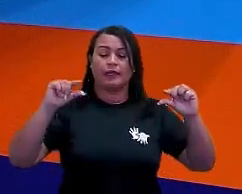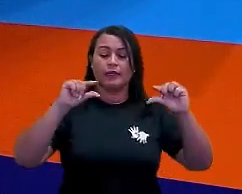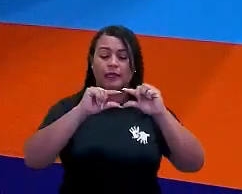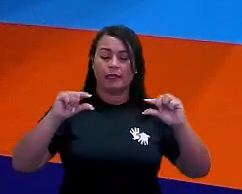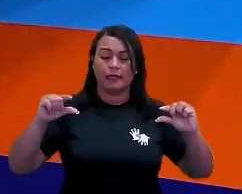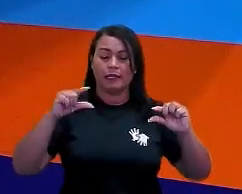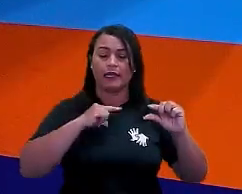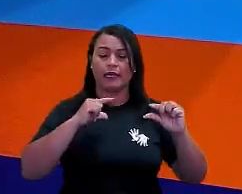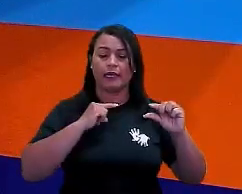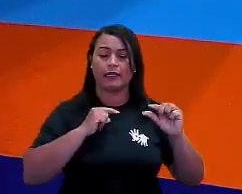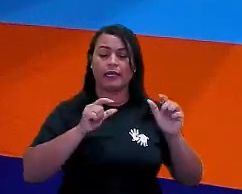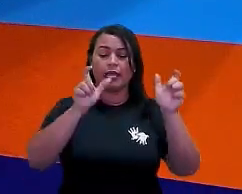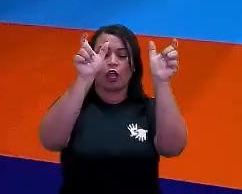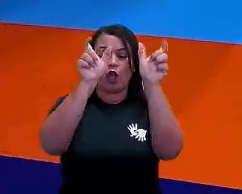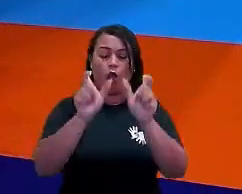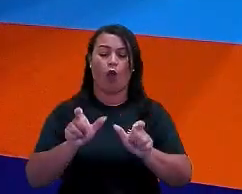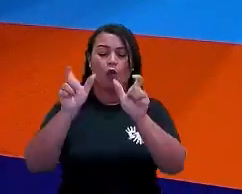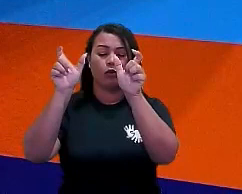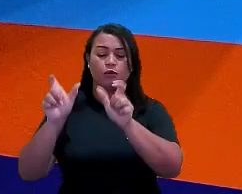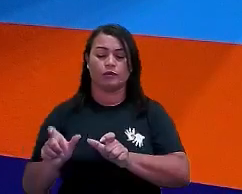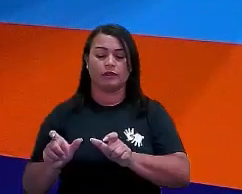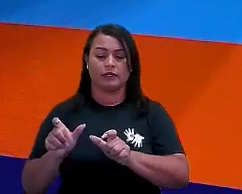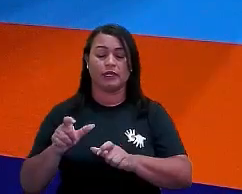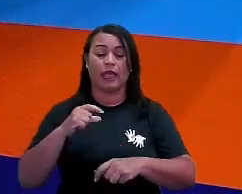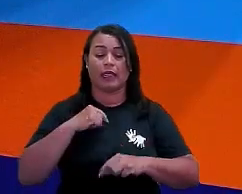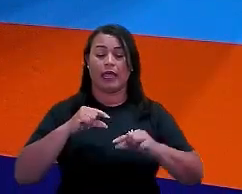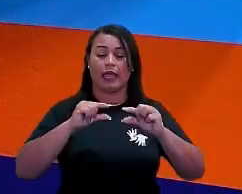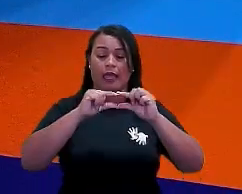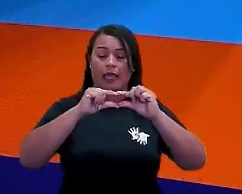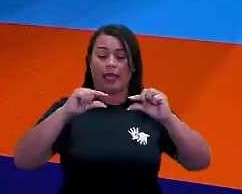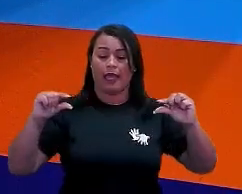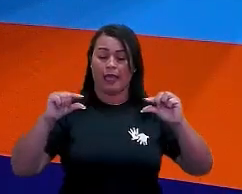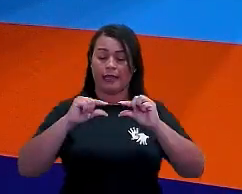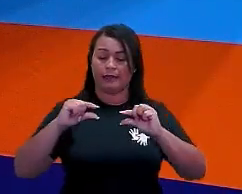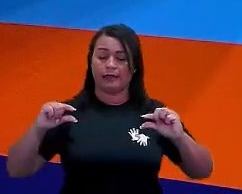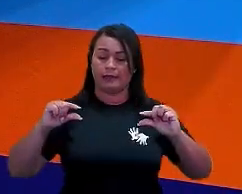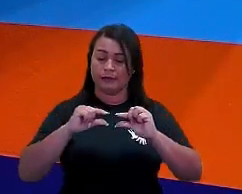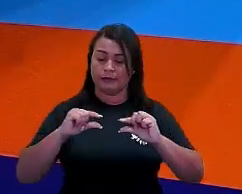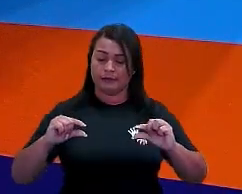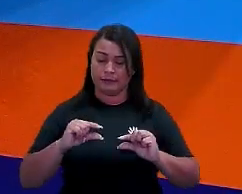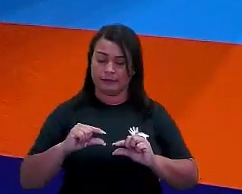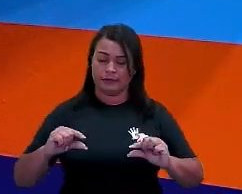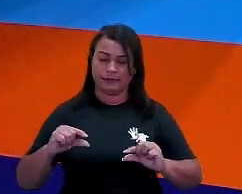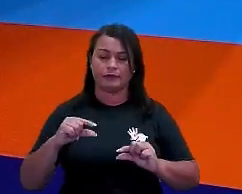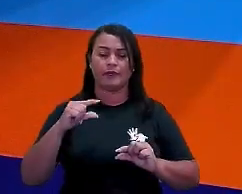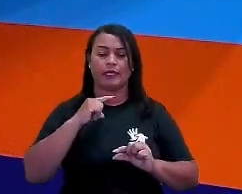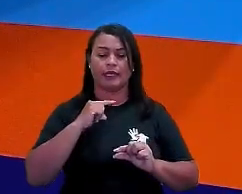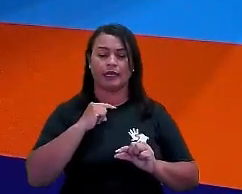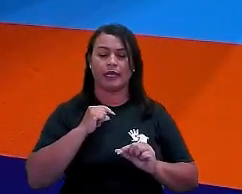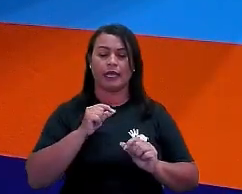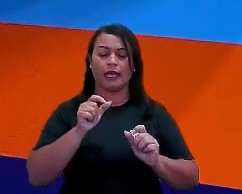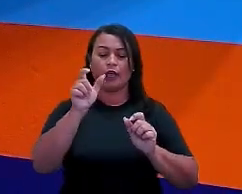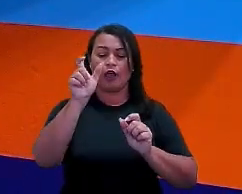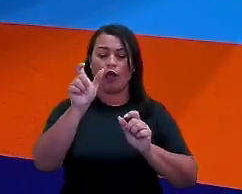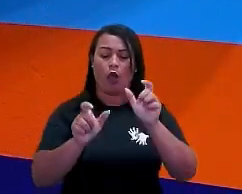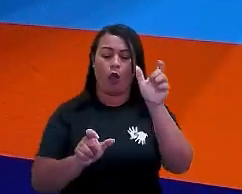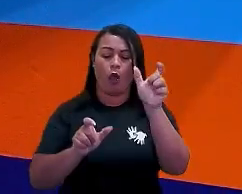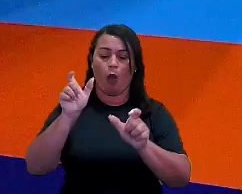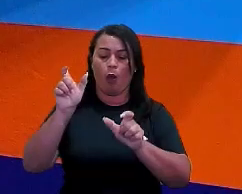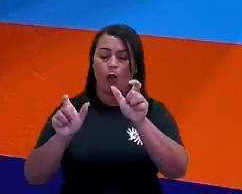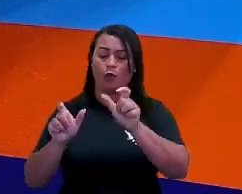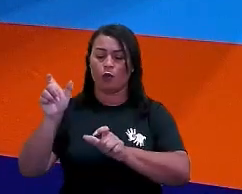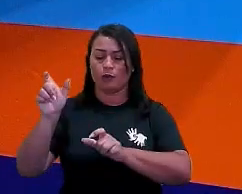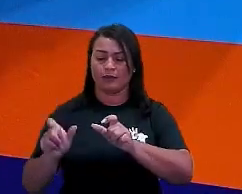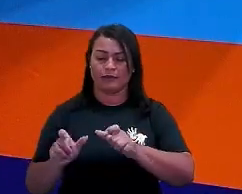tem colunas, tá certo? A linha, ela vai assim, ó, cada linhazinha dessa, e a coluna é cada um